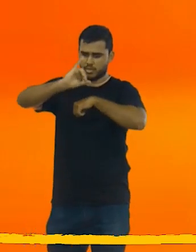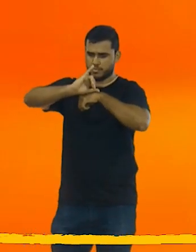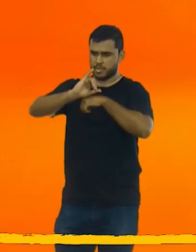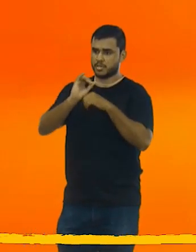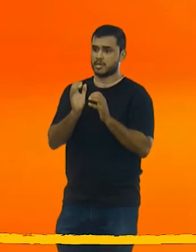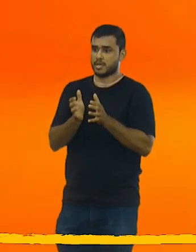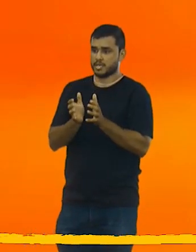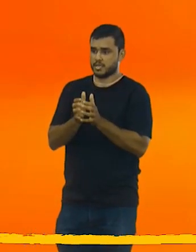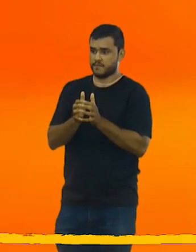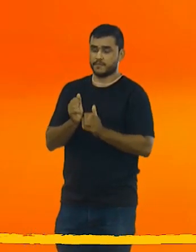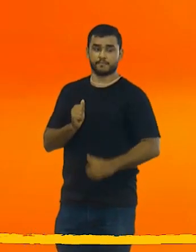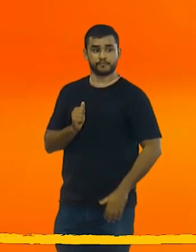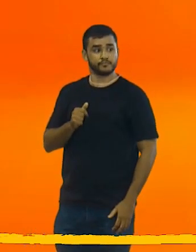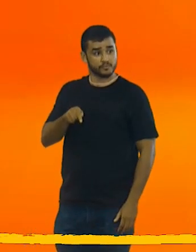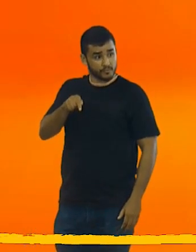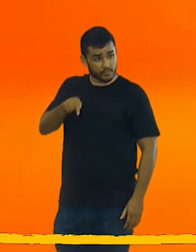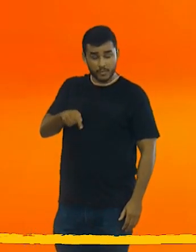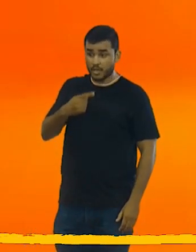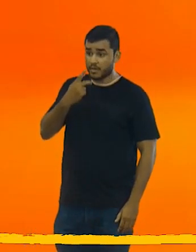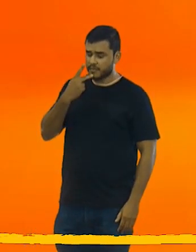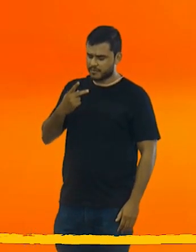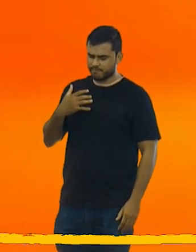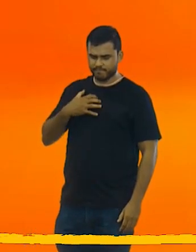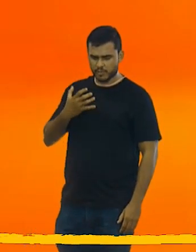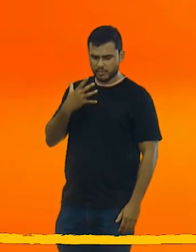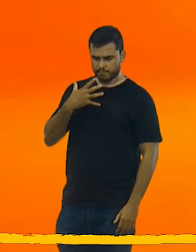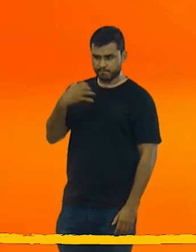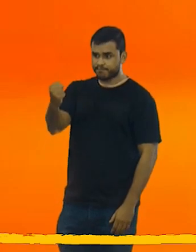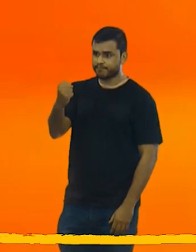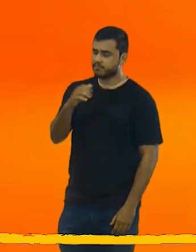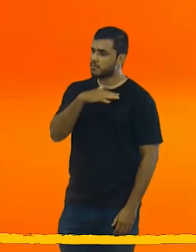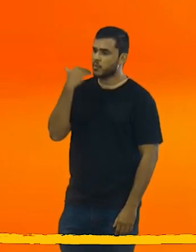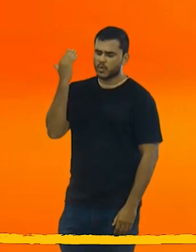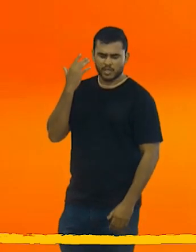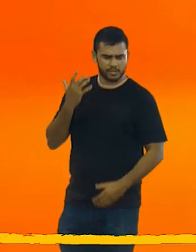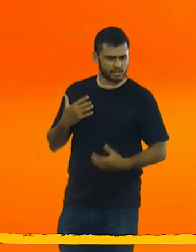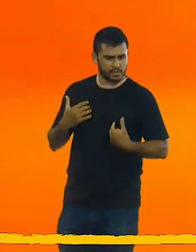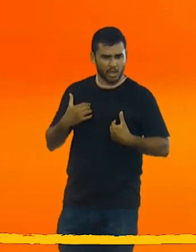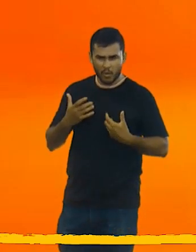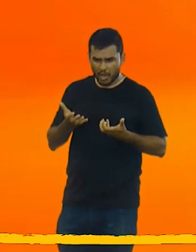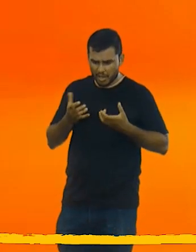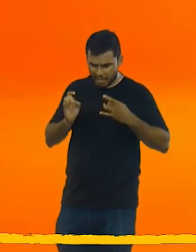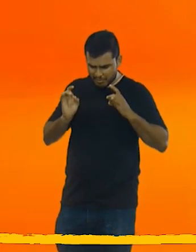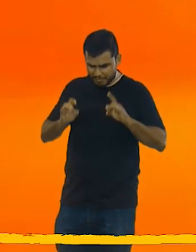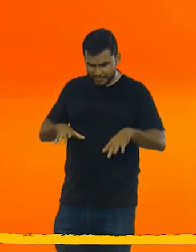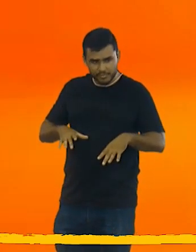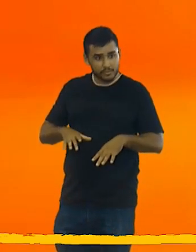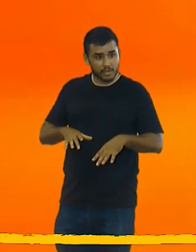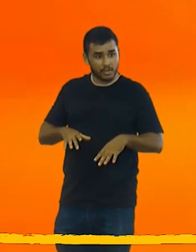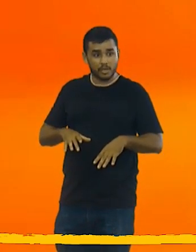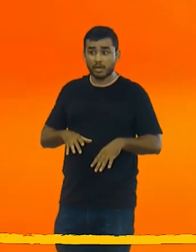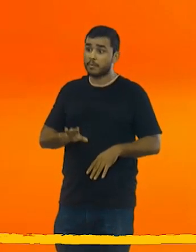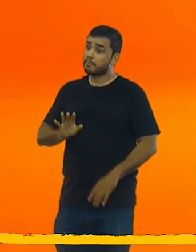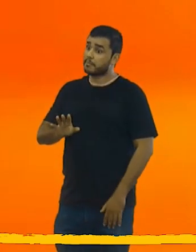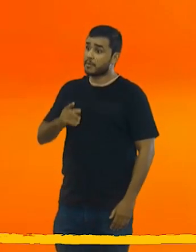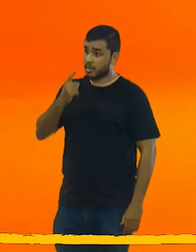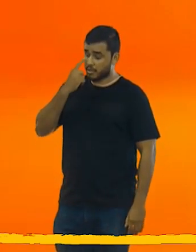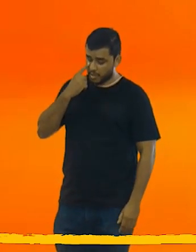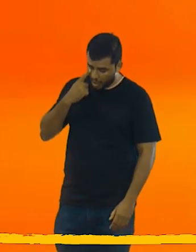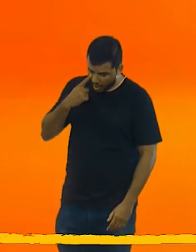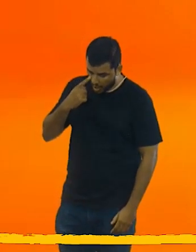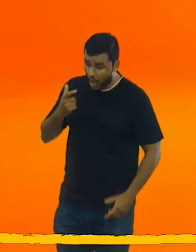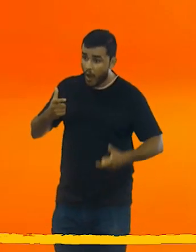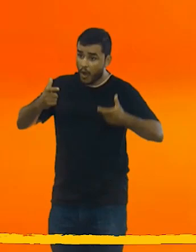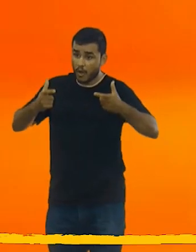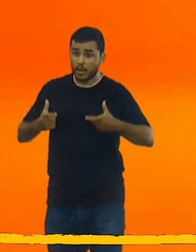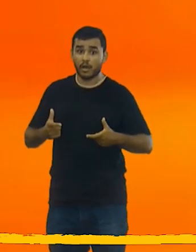o autoextermínio, ele cogita tirar a própria vida. Mas no Mocambo, na Palafita de